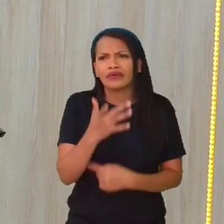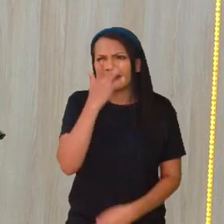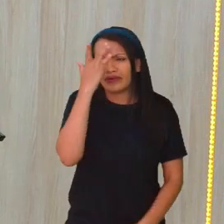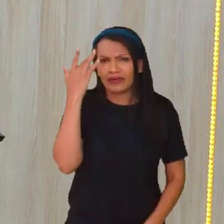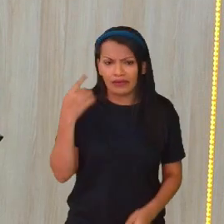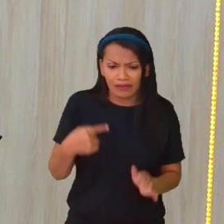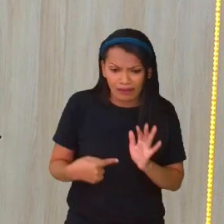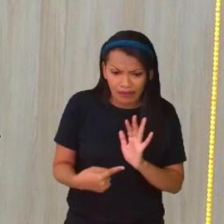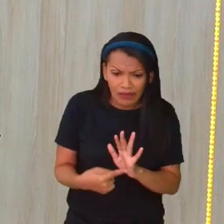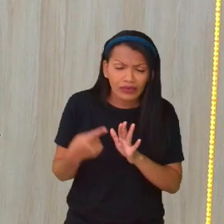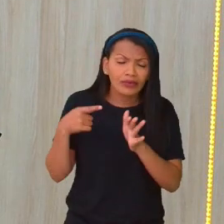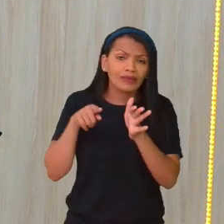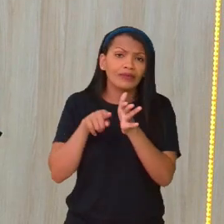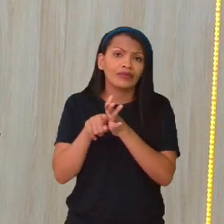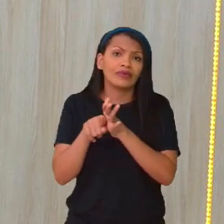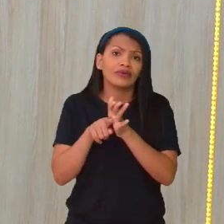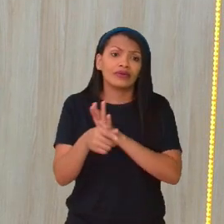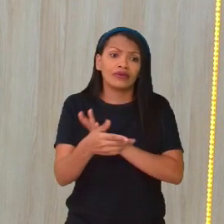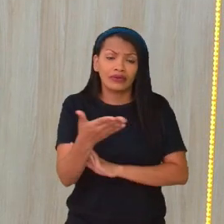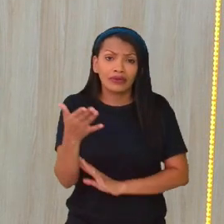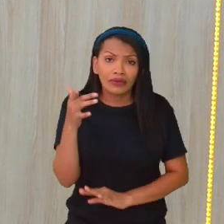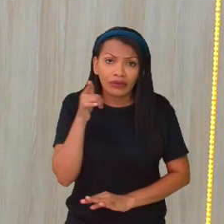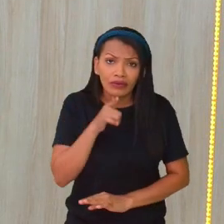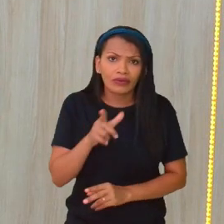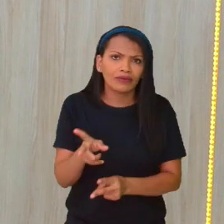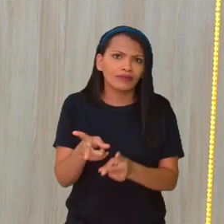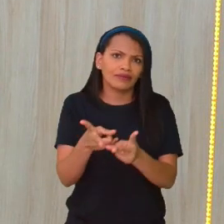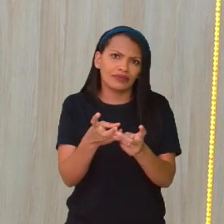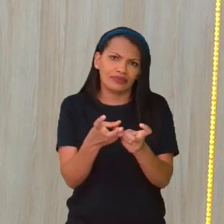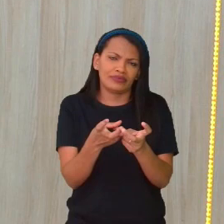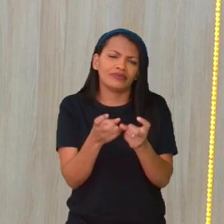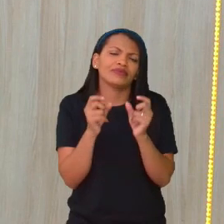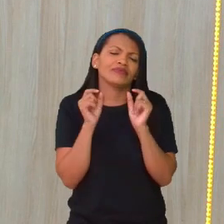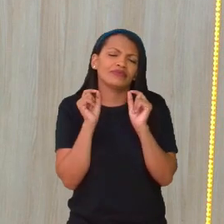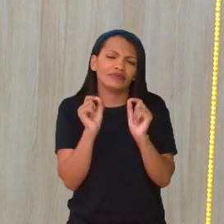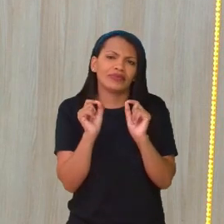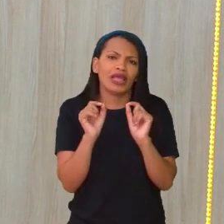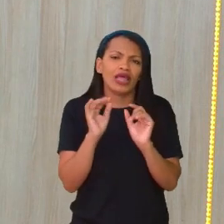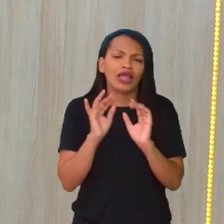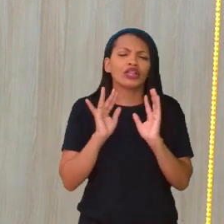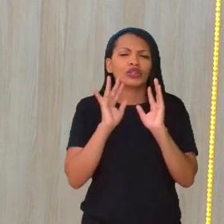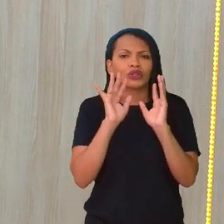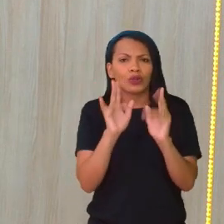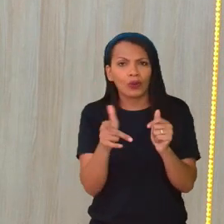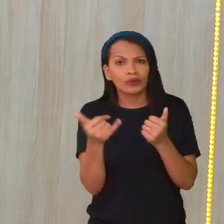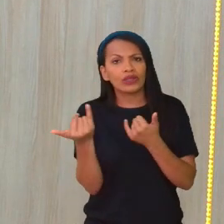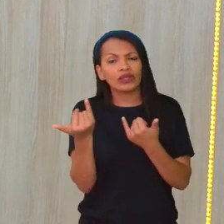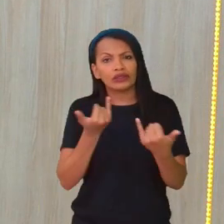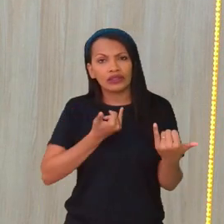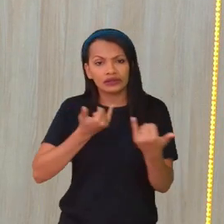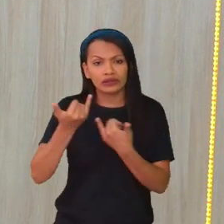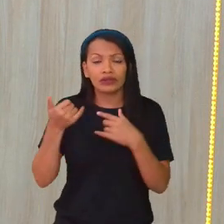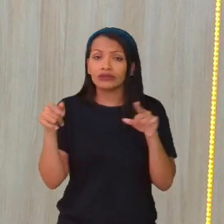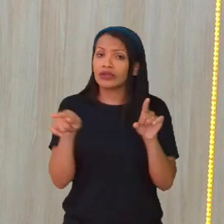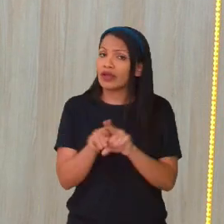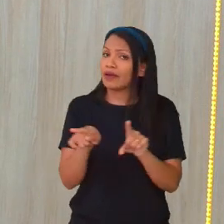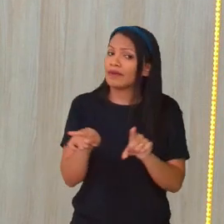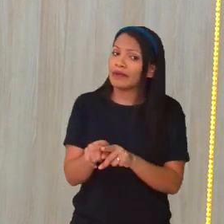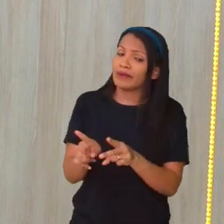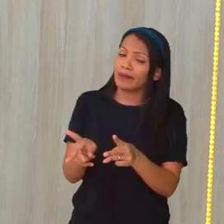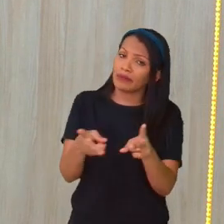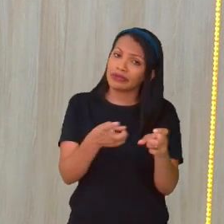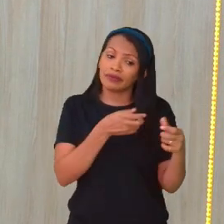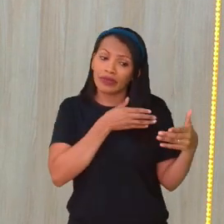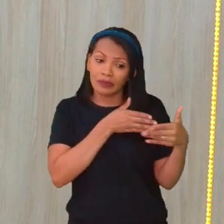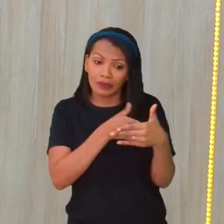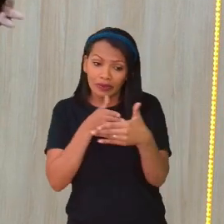mostre uma pesquisa para vocês, vocês consigam perceber tudo que ela está dizendo ali e também perceber a limitação que